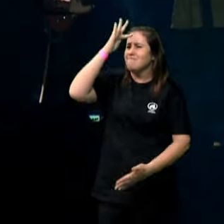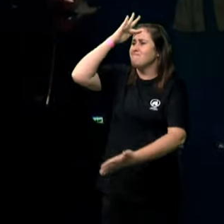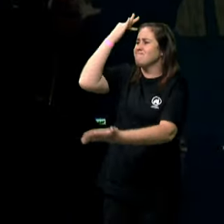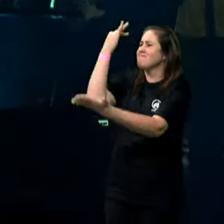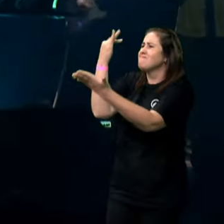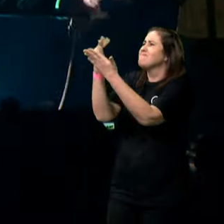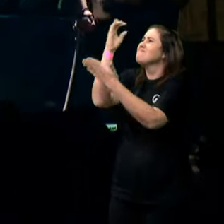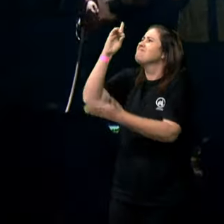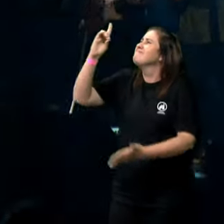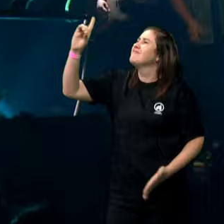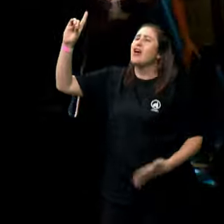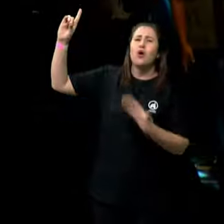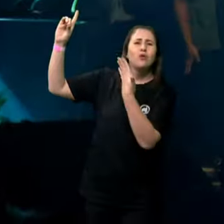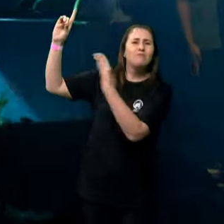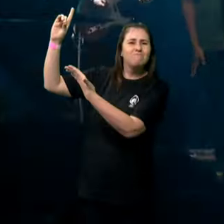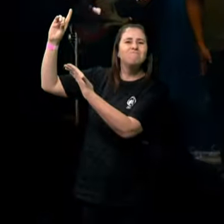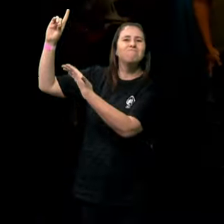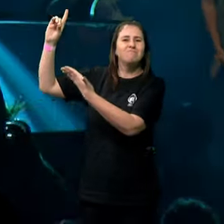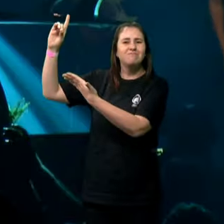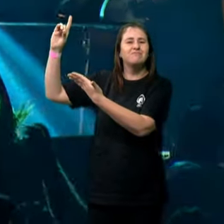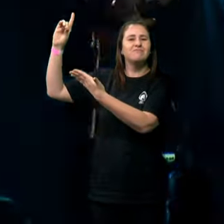vivemos forças